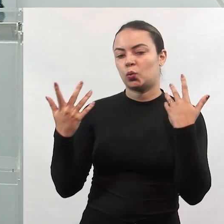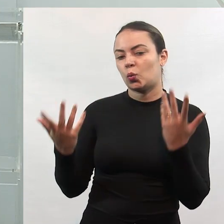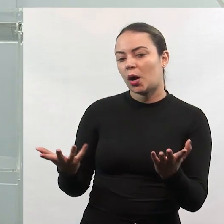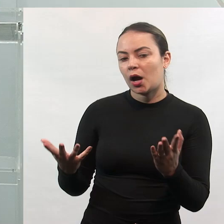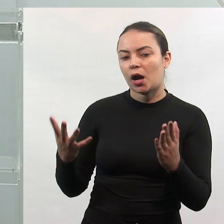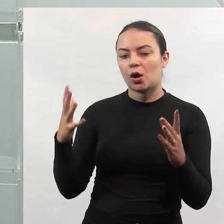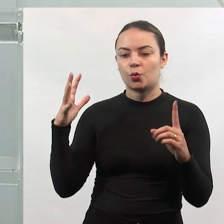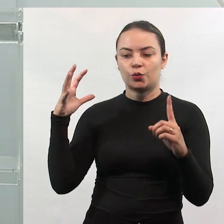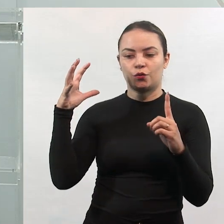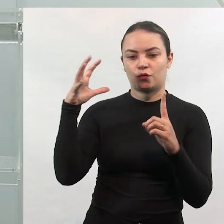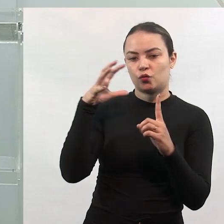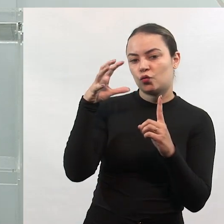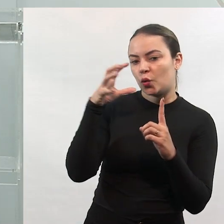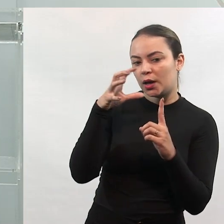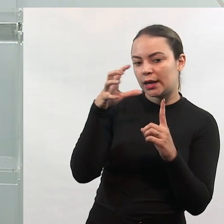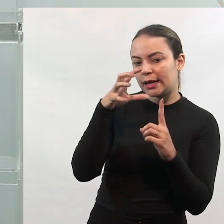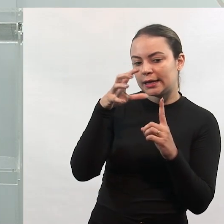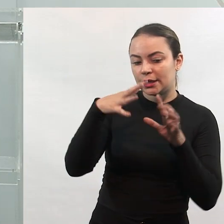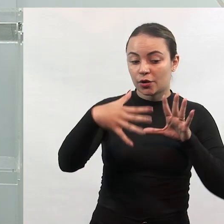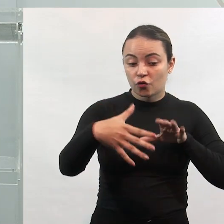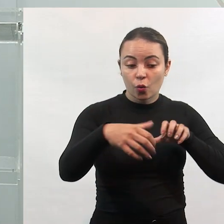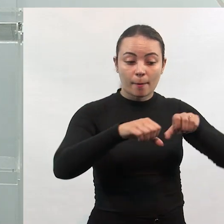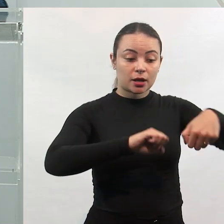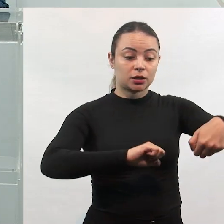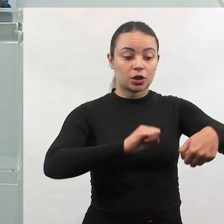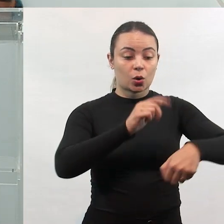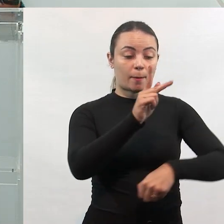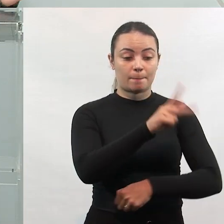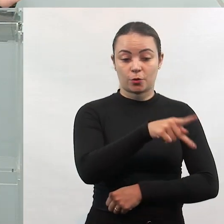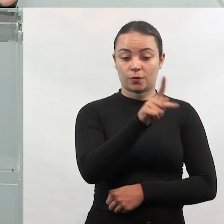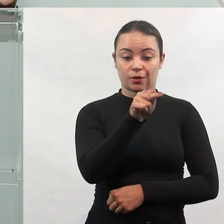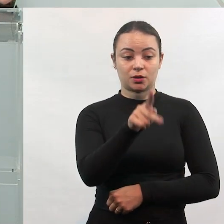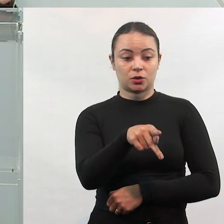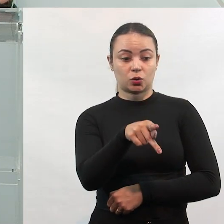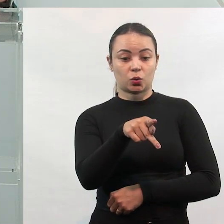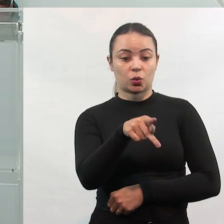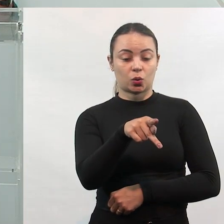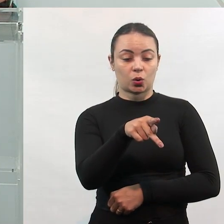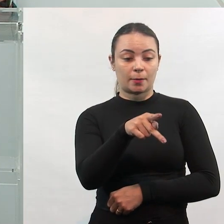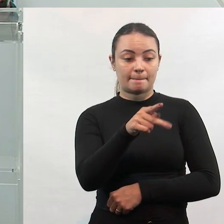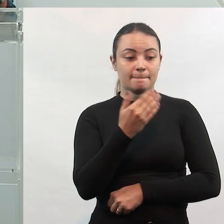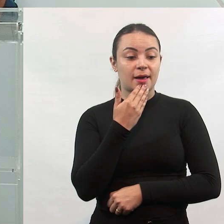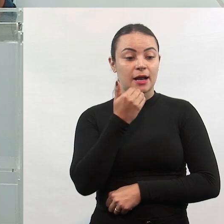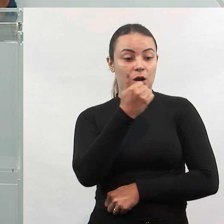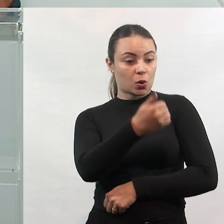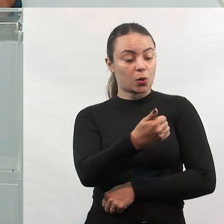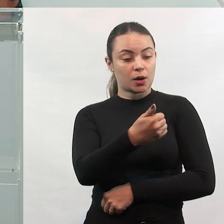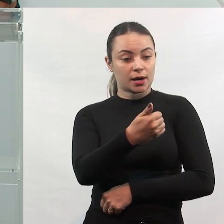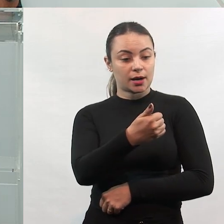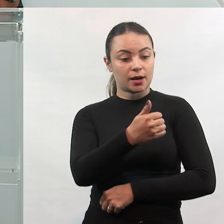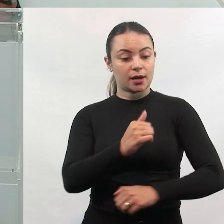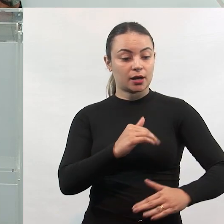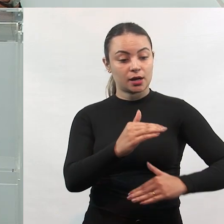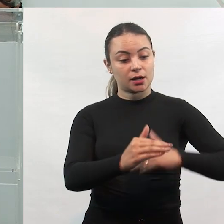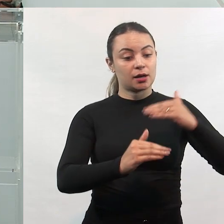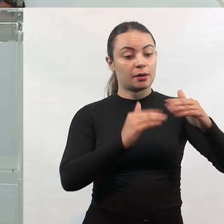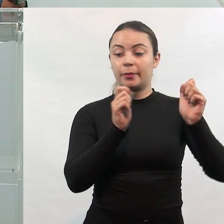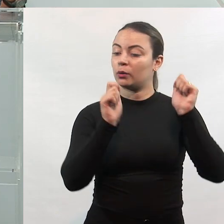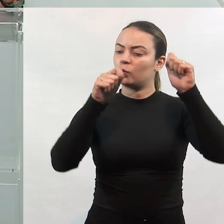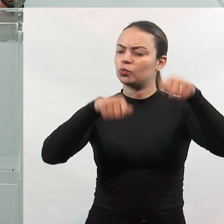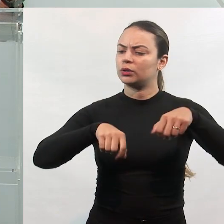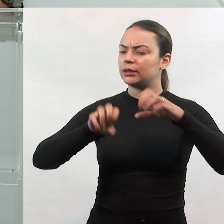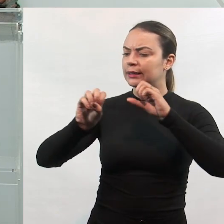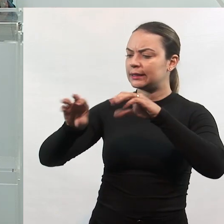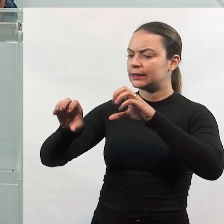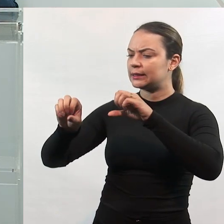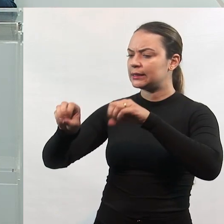a influência da formação continuada de professores sobre o desempenho acadêmico dos estudantes? Entende? Eu tenho uma pergunta previamente